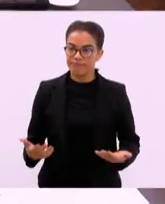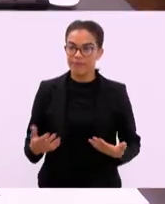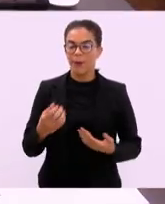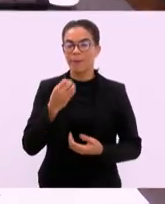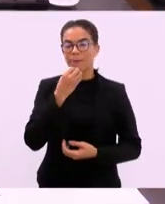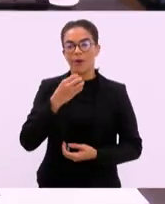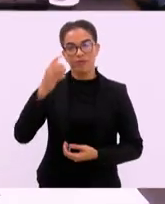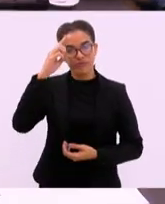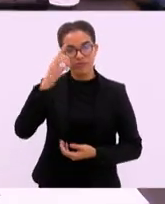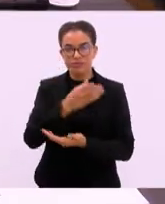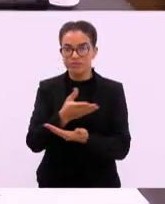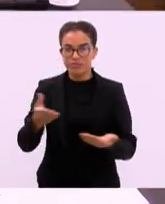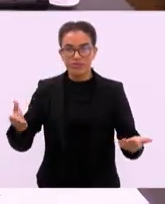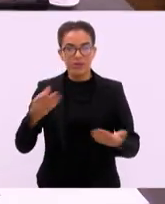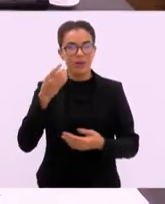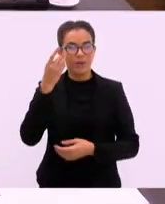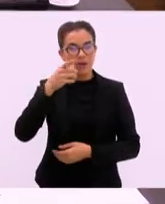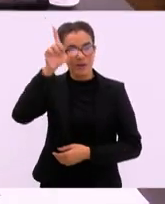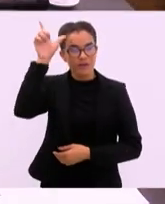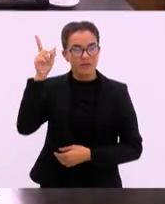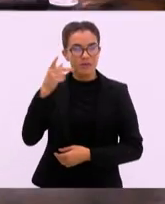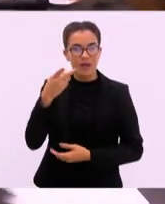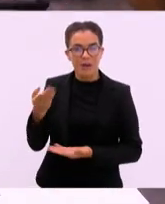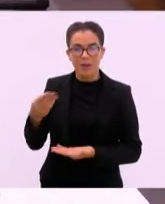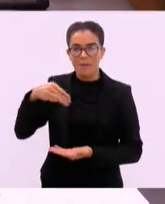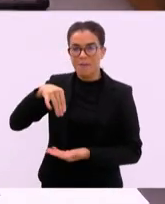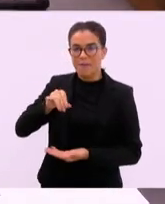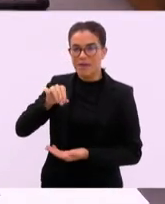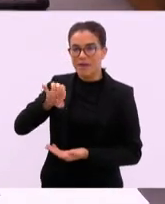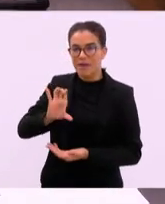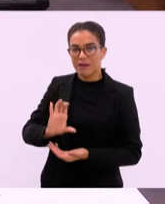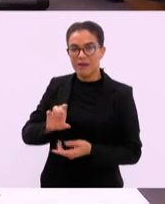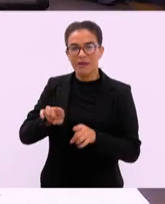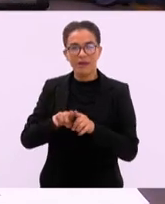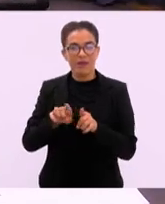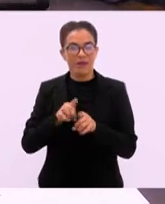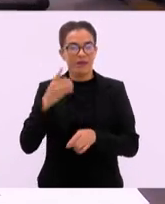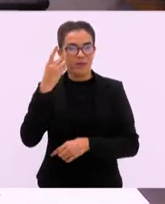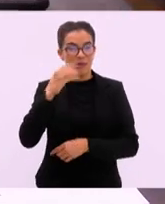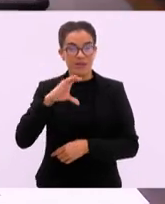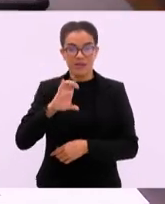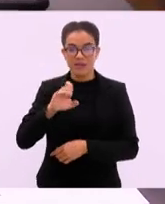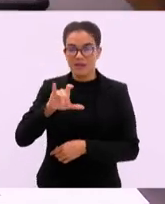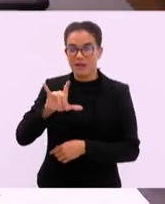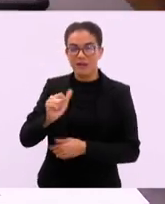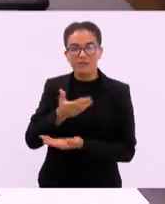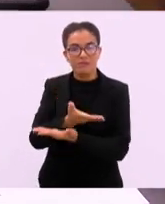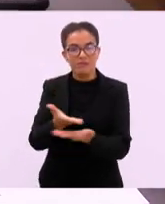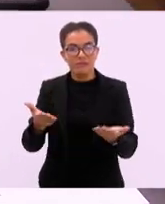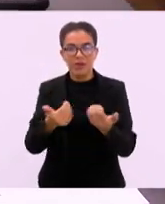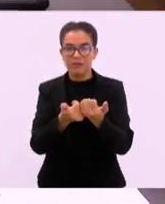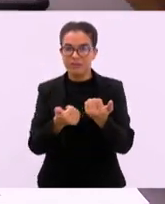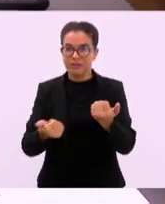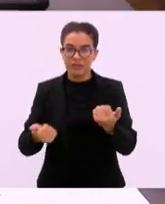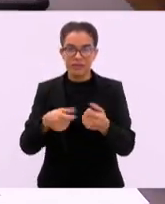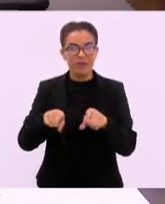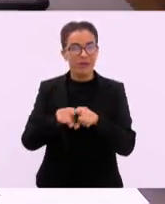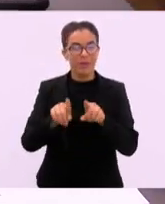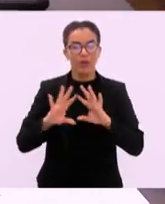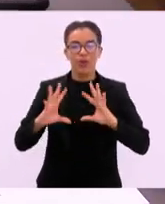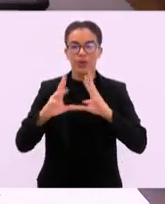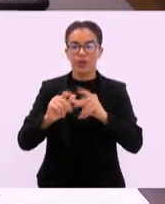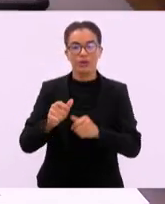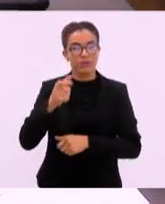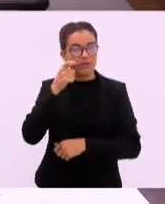Bom dia a todos, bom dia deputado Luiz Paulo, deputado Carlos Mink, deputado Serafim, deputada Célia, a todas as assessorias, aqueles que nos